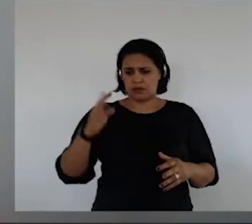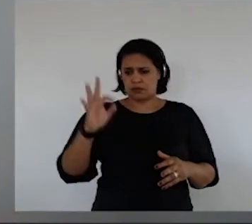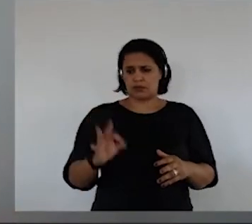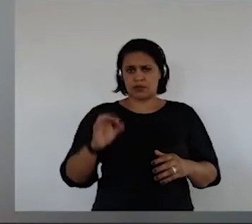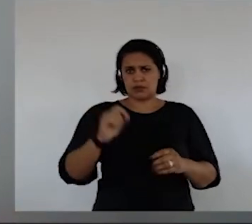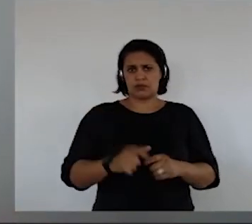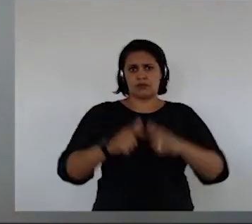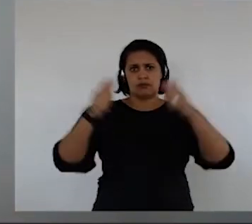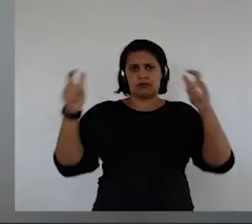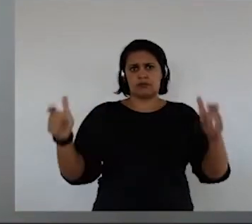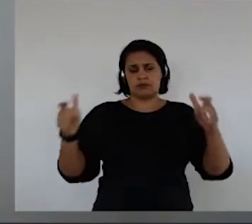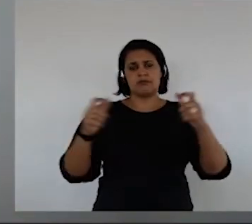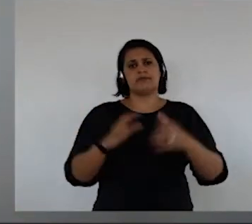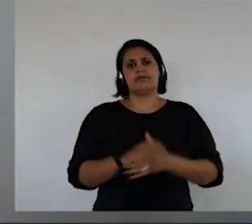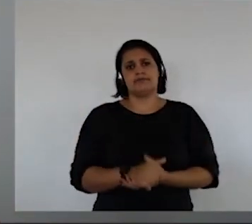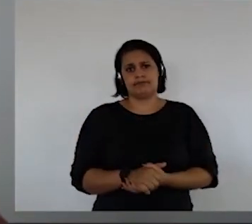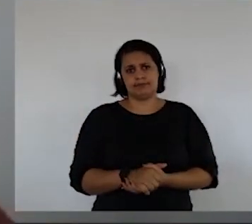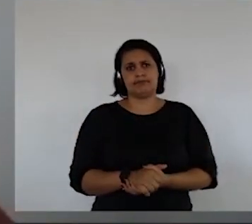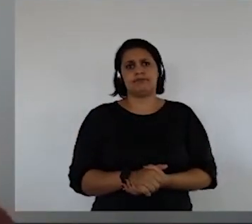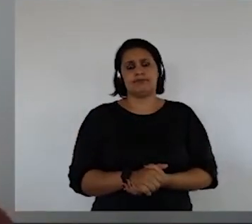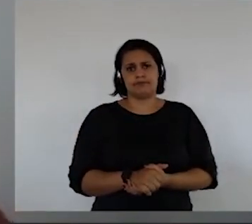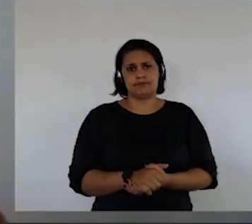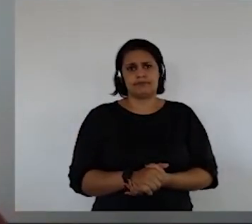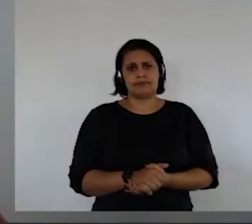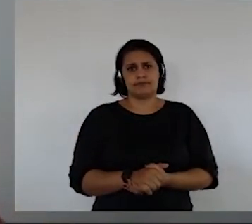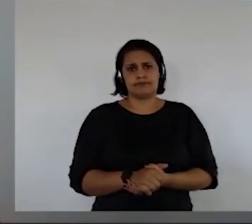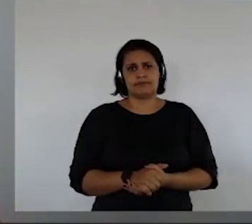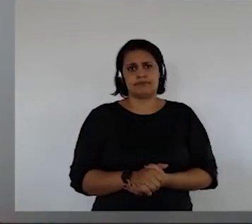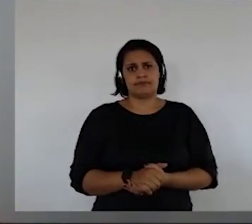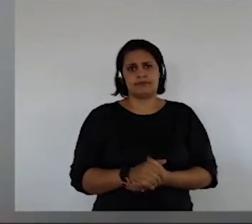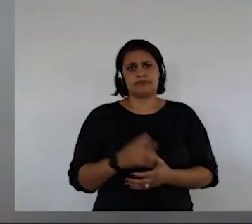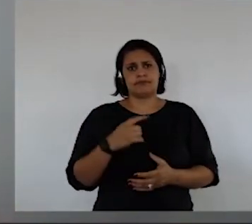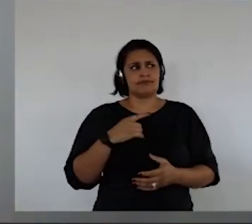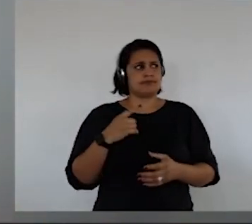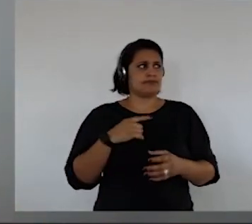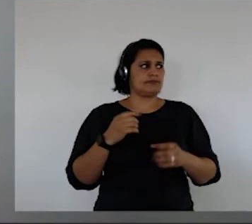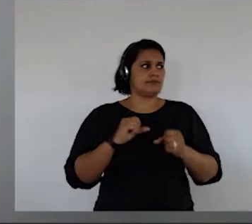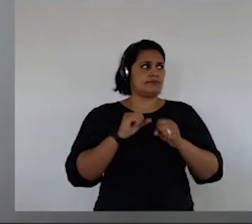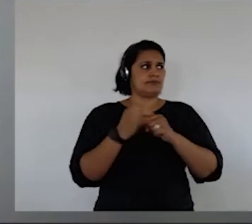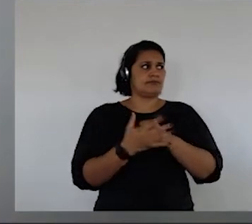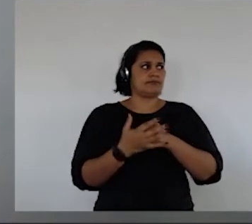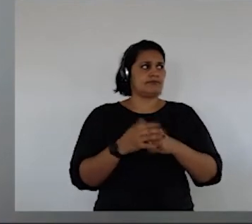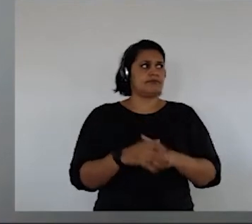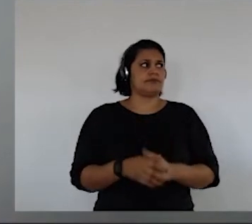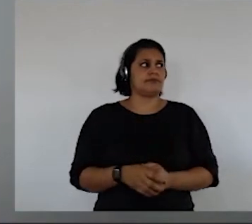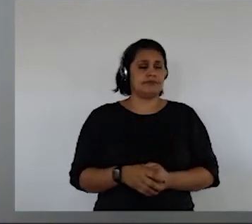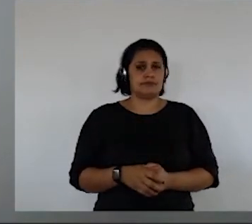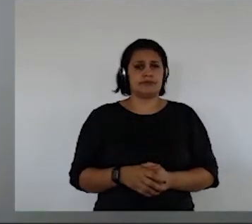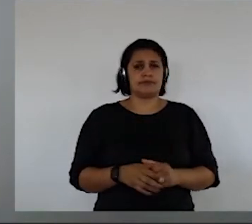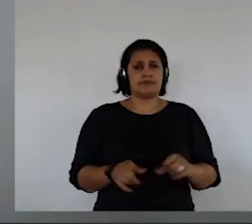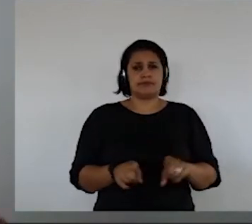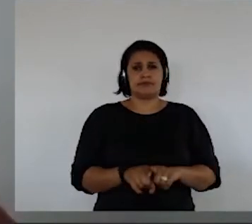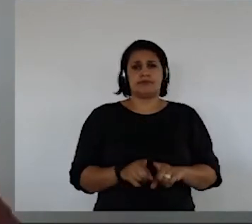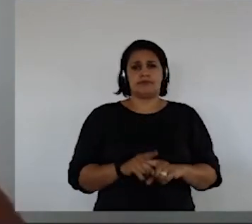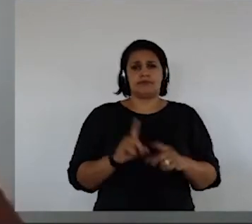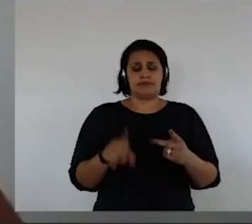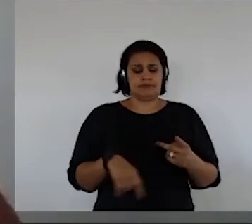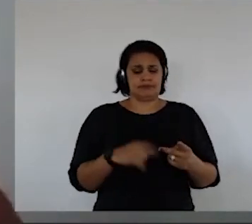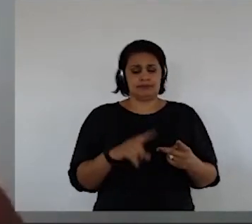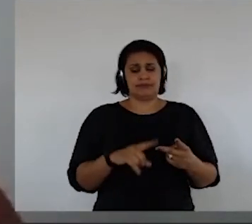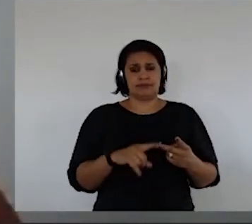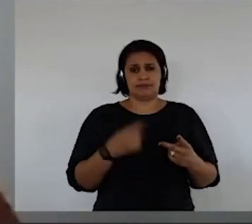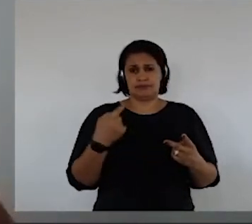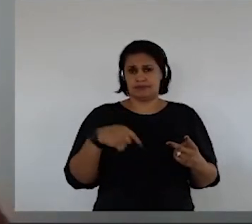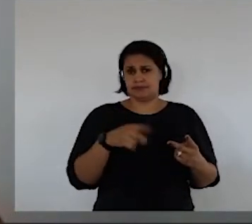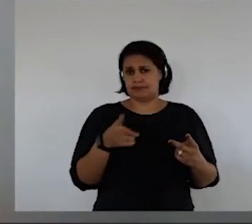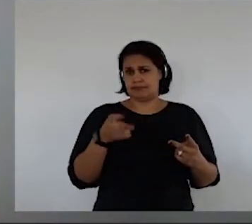violência doméstica, né, depois da crise do coronavírus, depois da pandemia do coronavírus. Outra coisa também que a gente pode